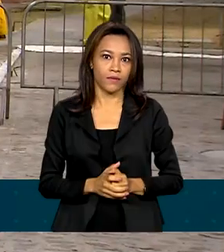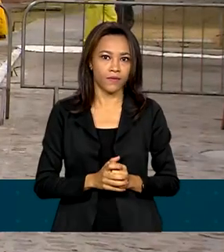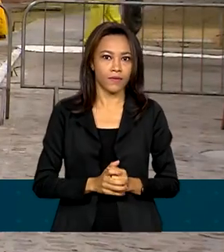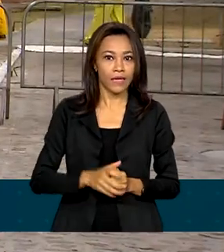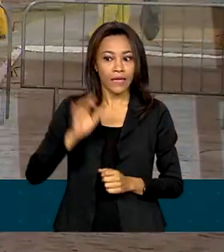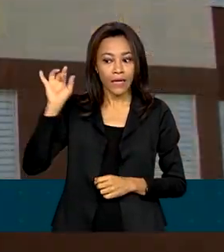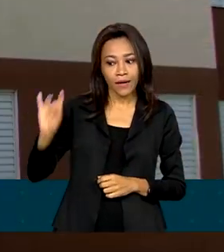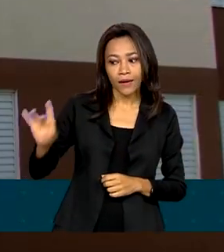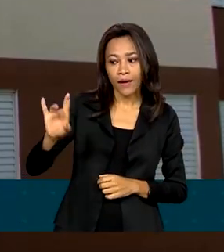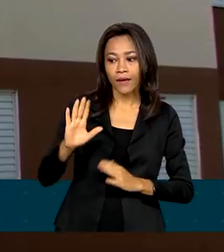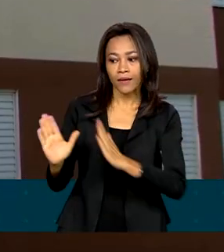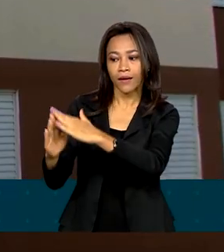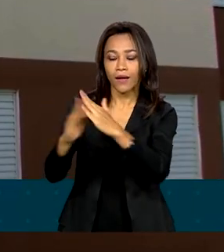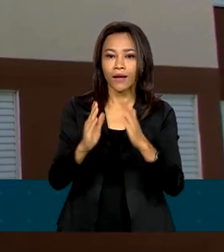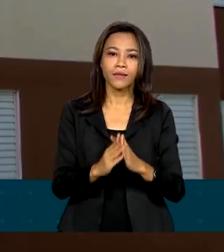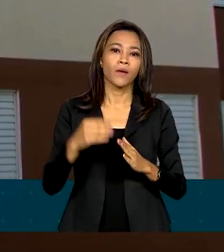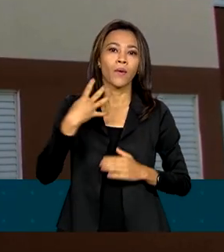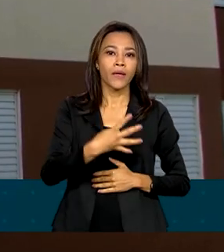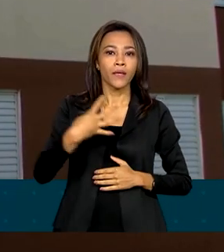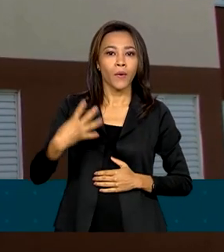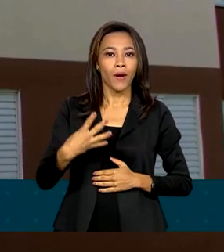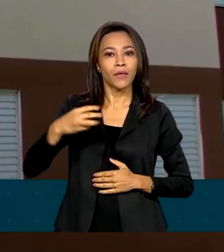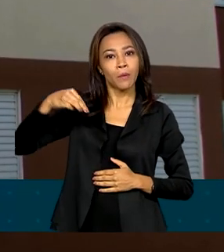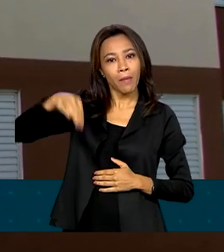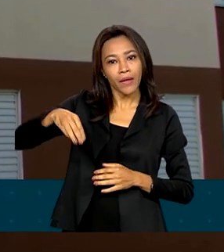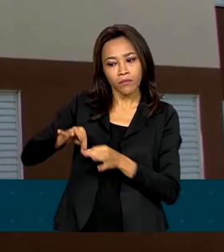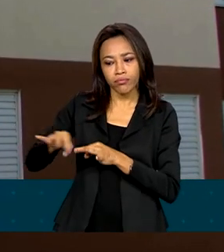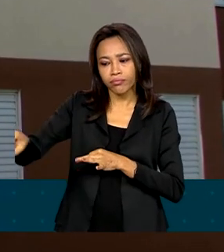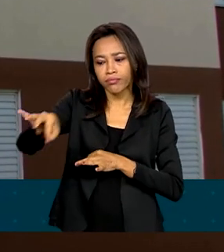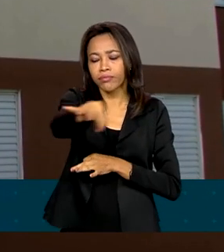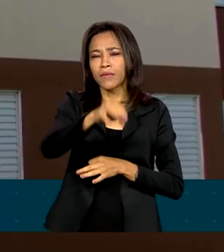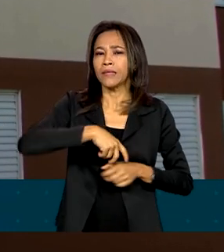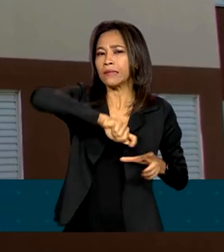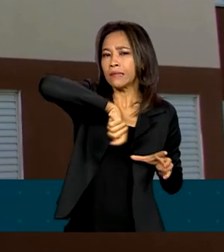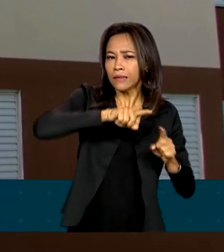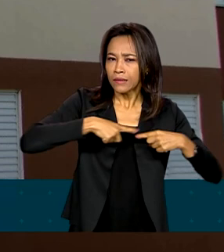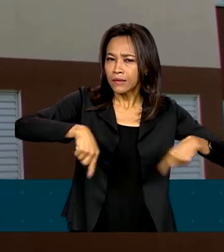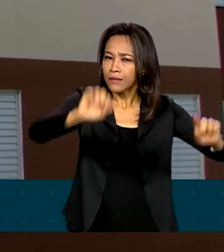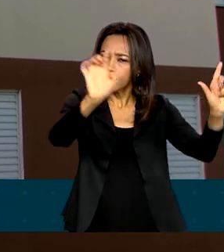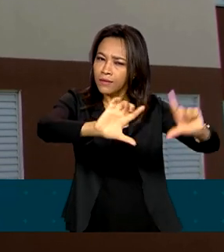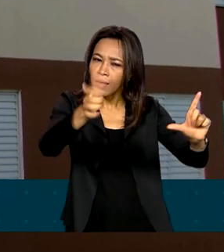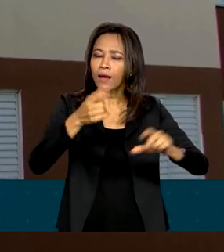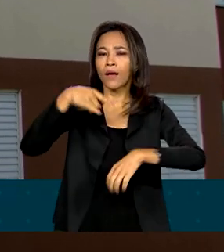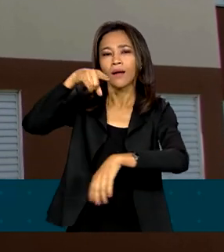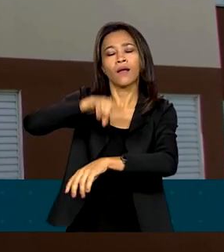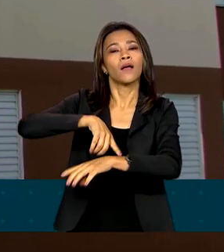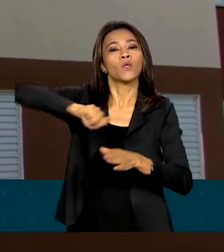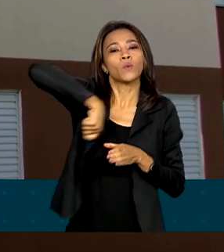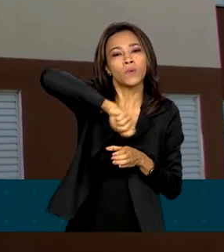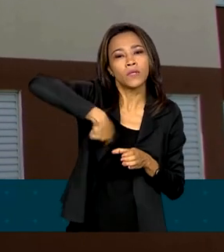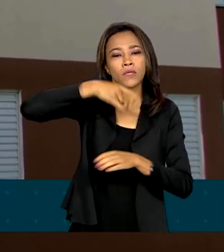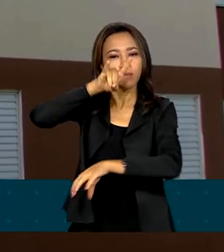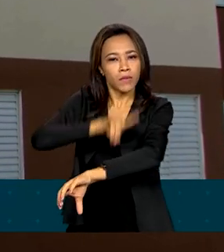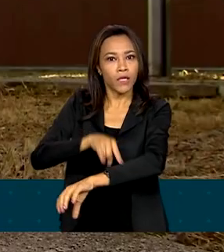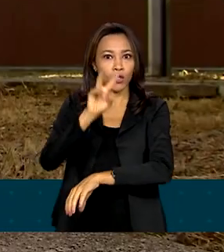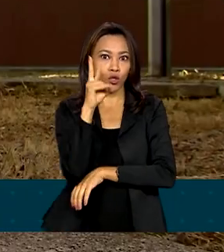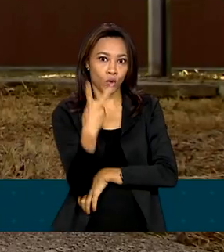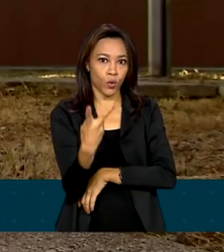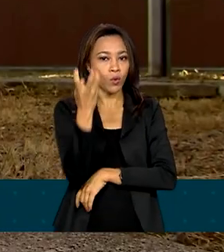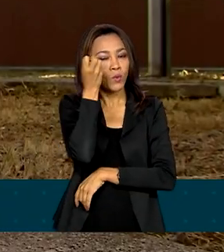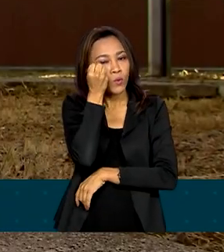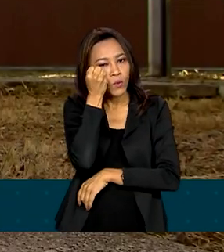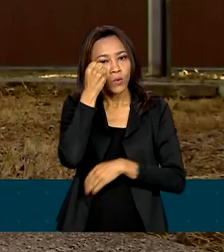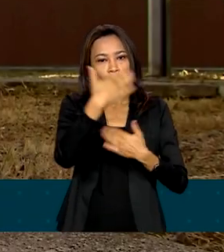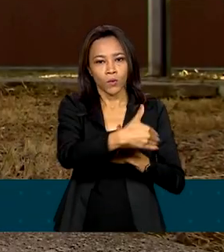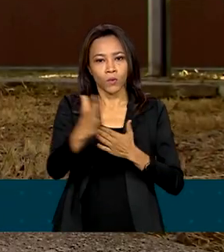das moradias tem 44 metros quadrados, com sala, cozinha, banheiro e dois quartos. O condomínio conta com infraestrutura